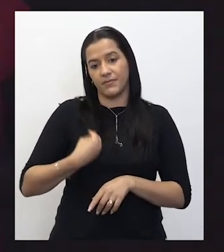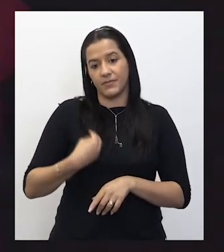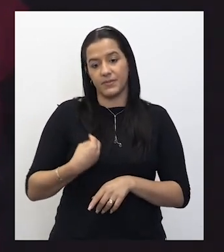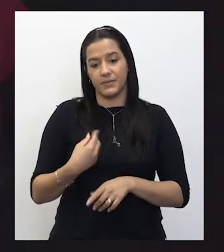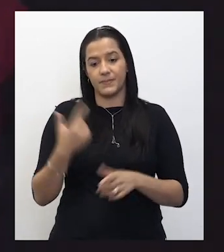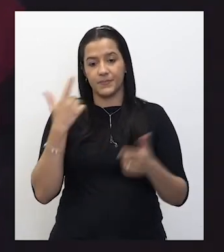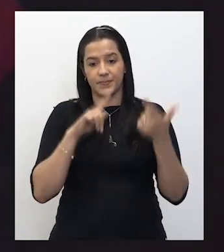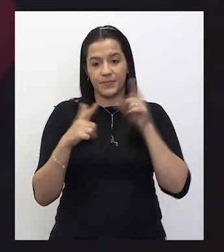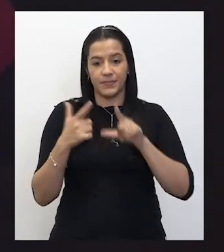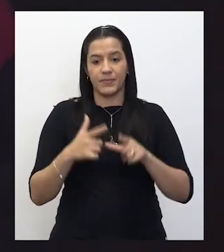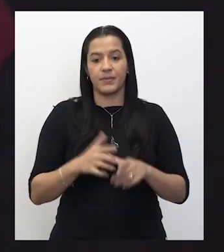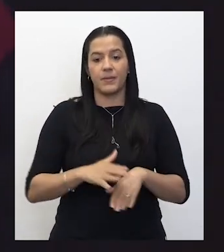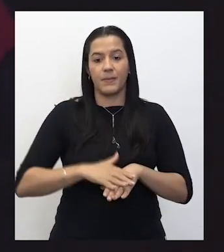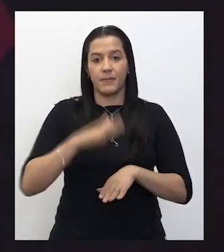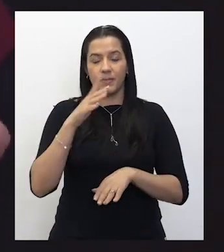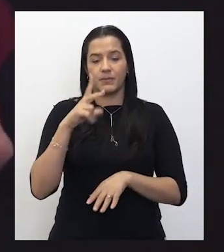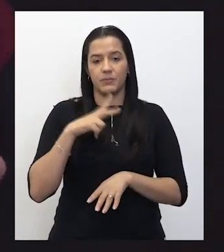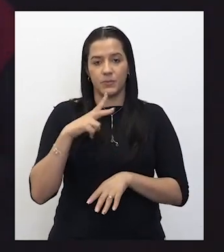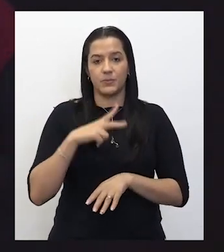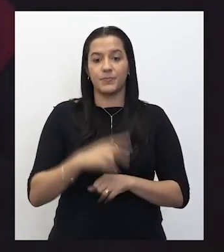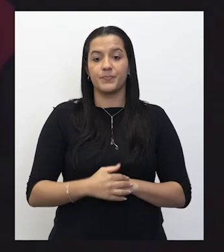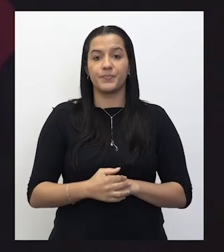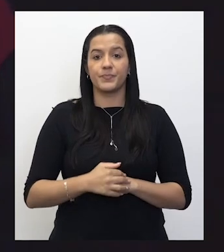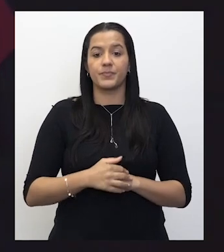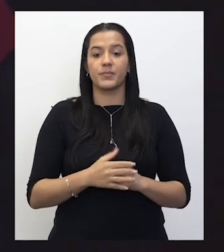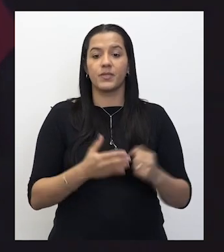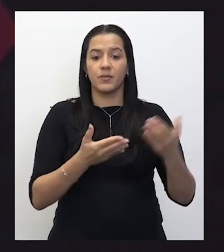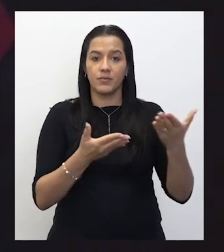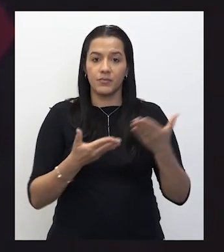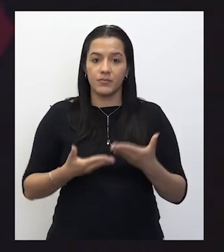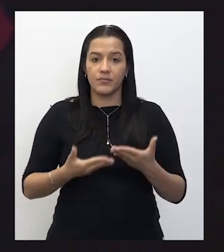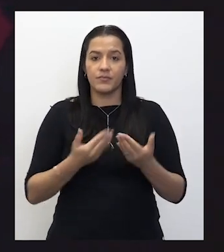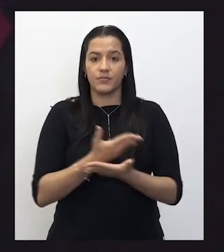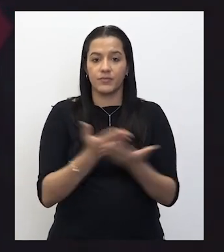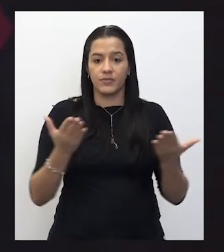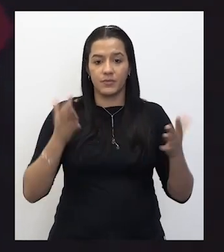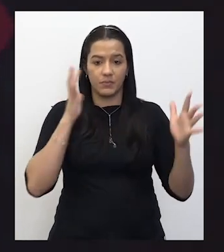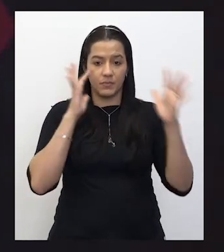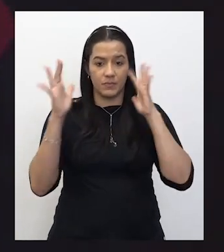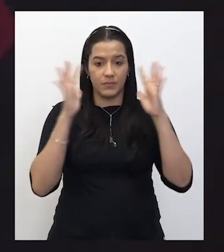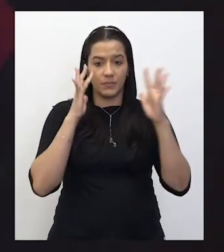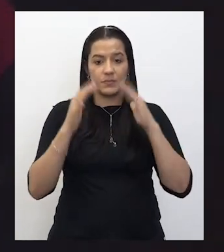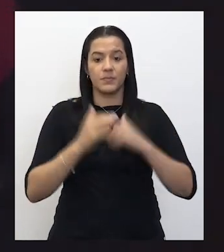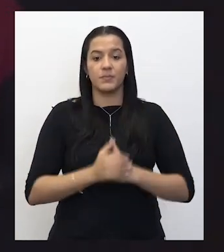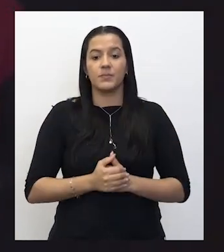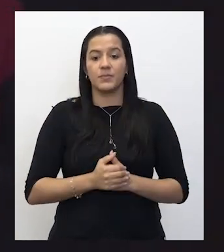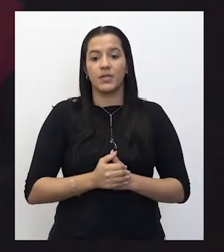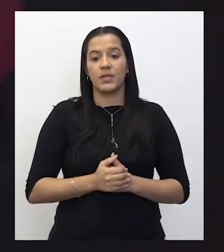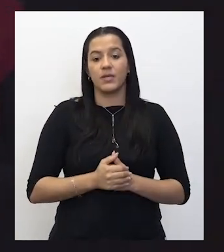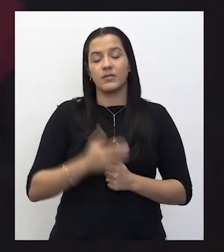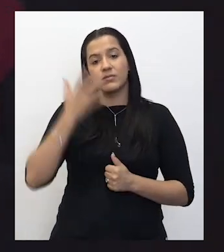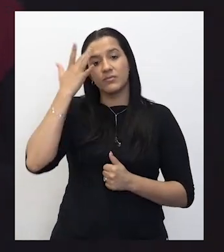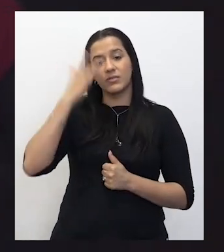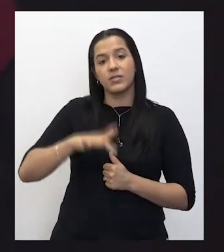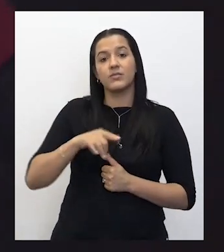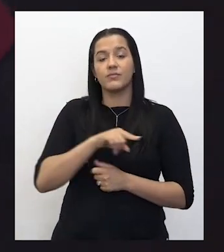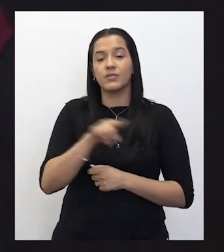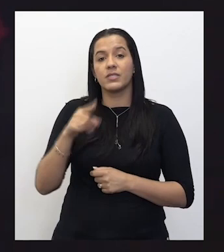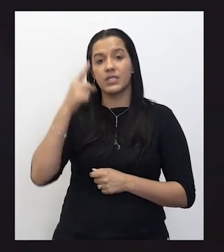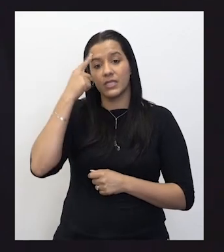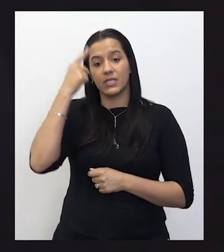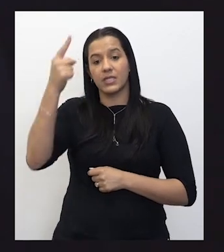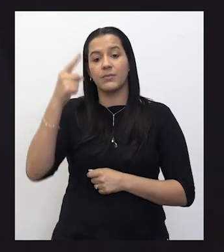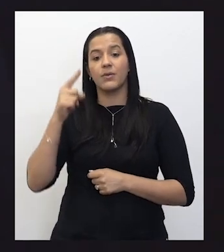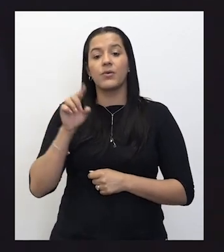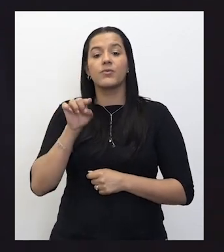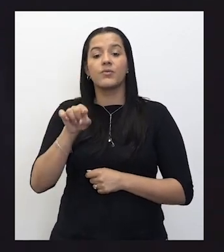pouco mais pessoal. Né? Então, eu convido vocês para uma reflexão comigo hoje. Não sei se vocês lembram qual era o maior medo que